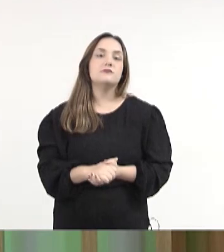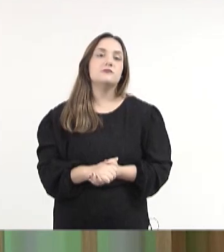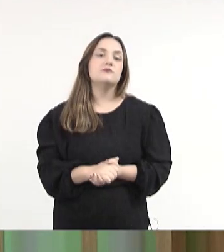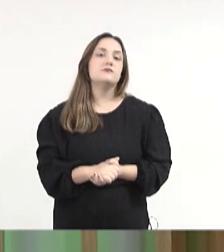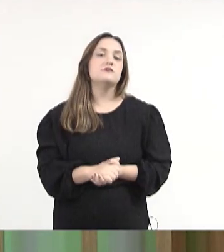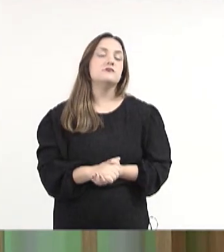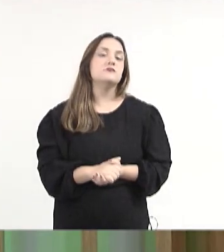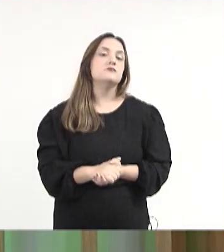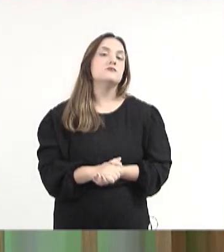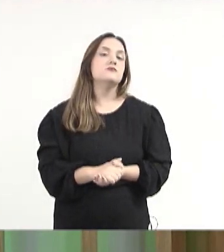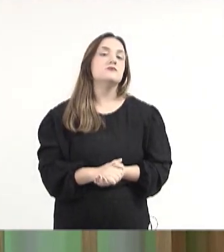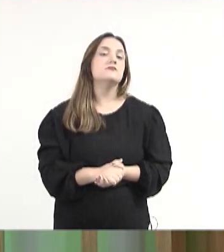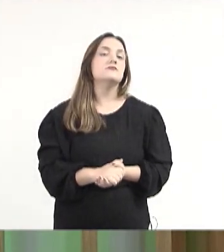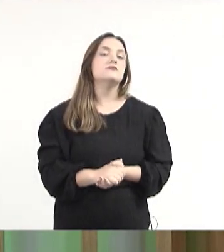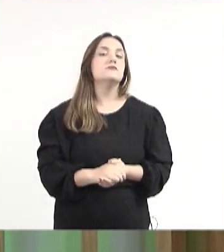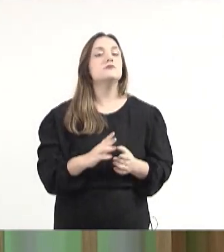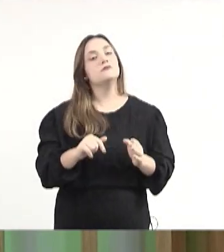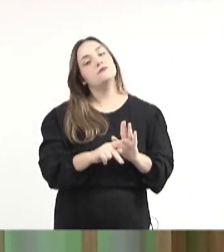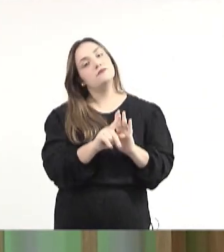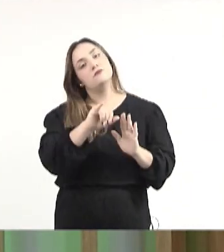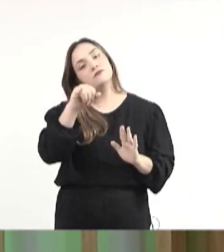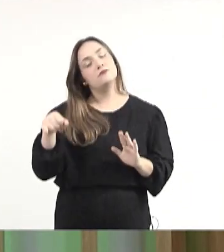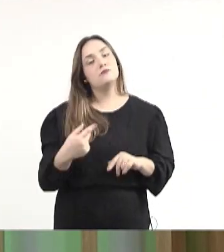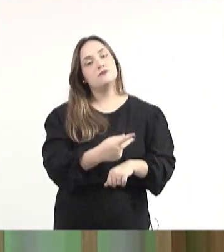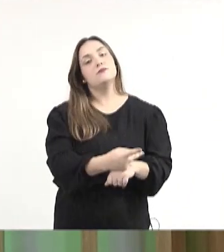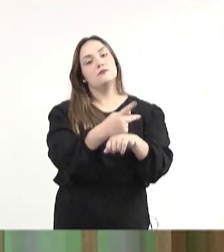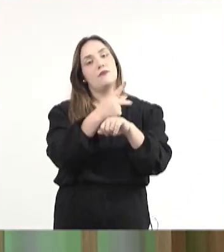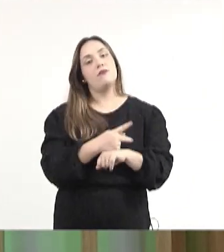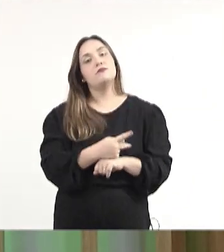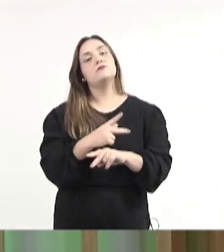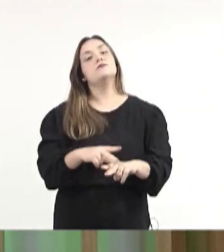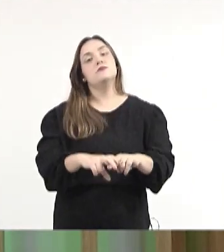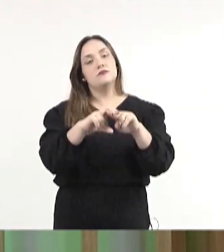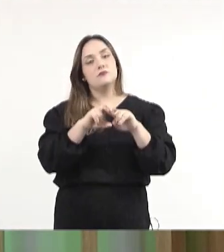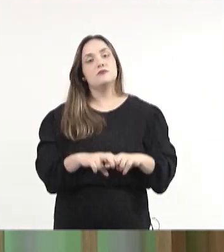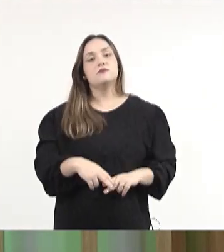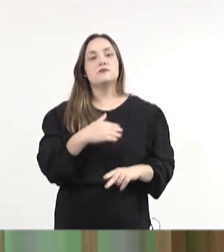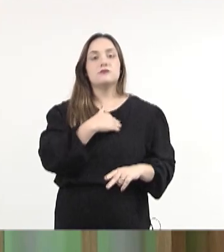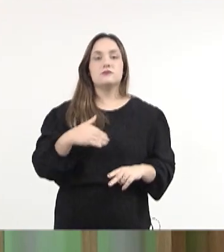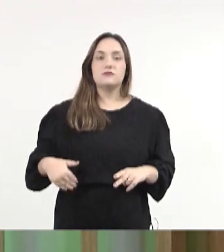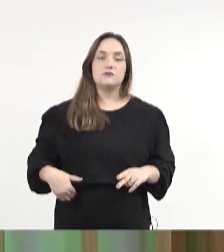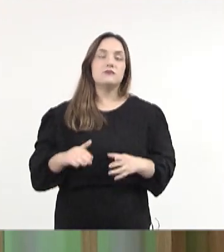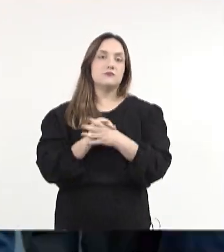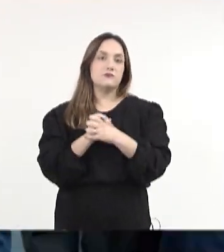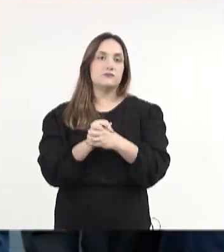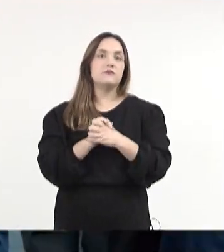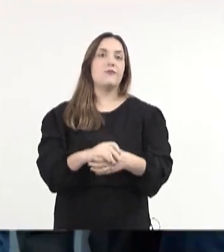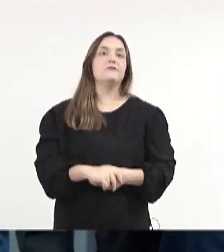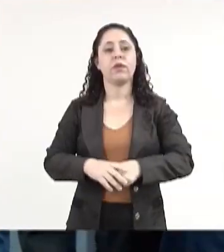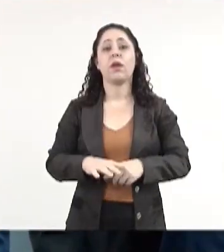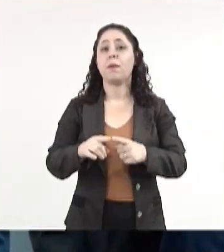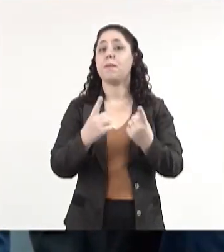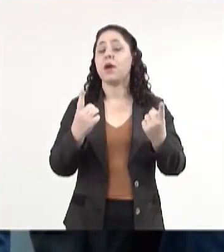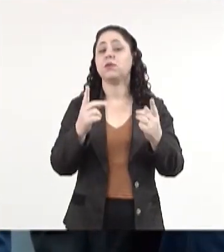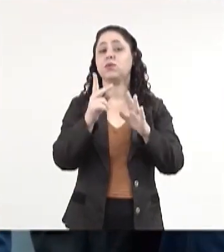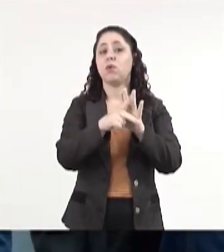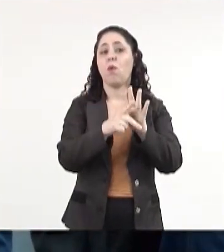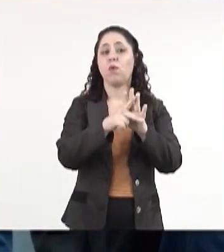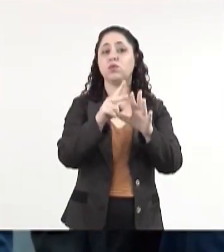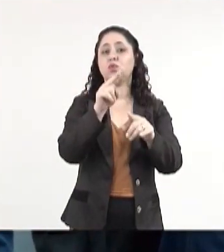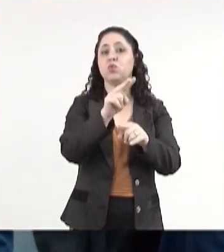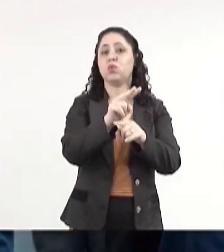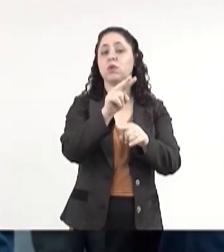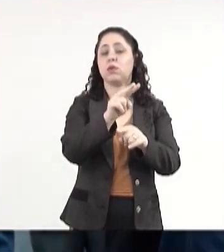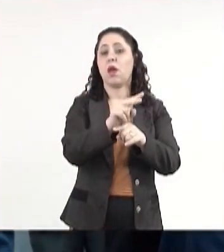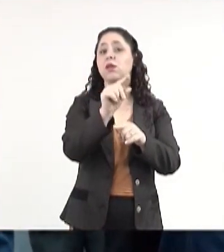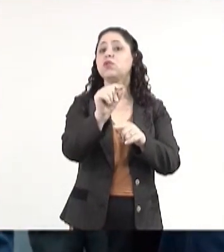recebimento pelo programa de um prêmio e parabenizou o governo do estado pela iniciativa. O programa